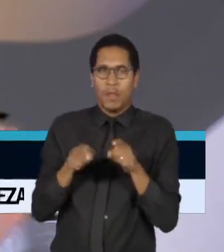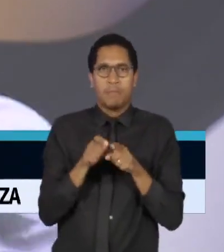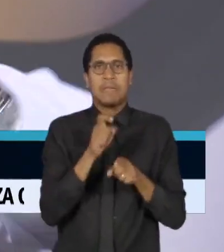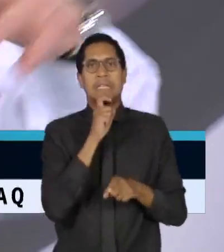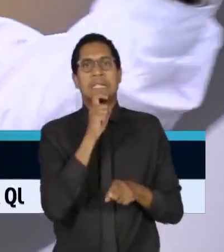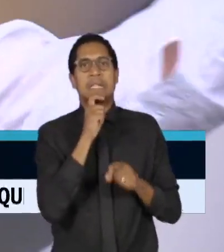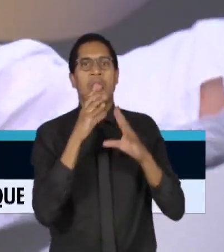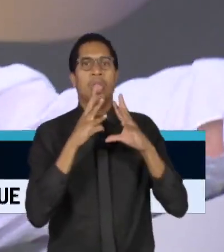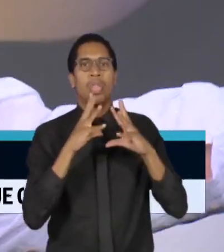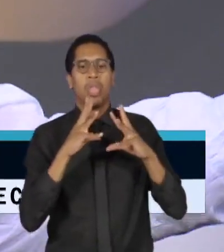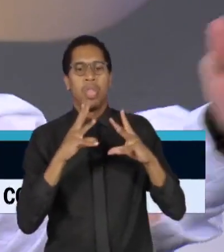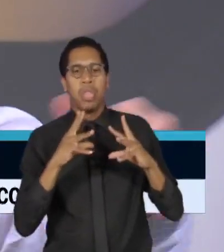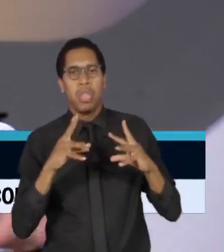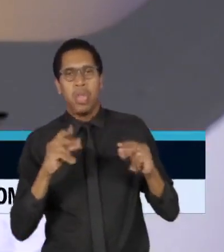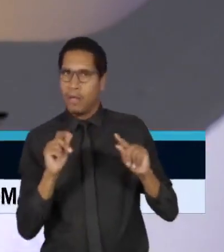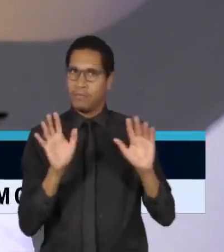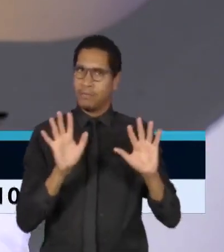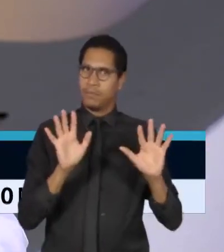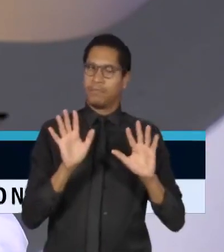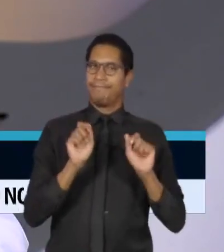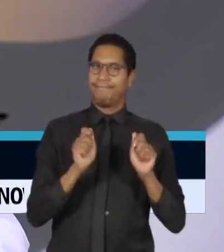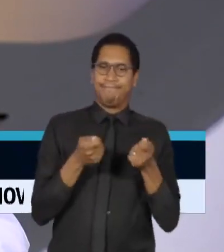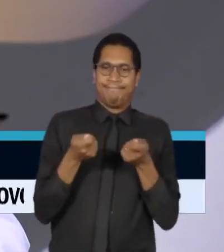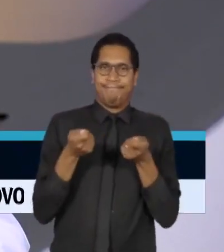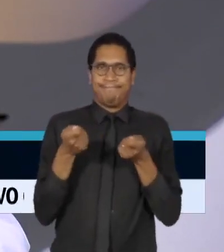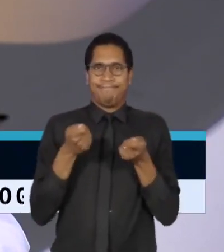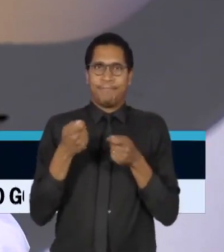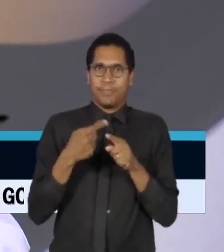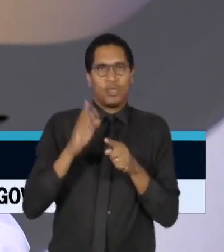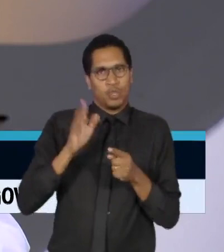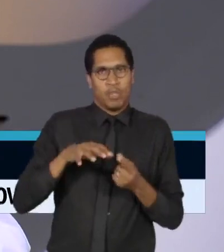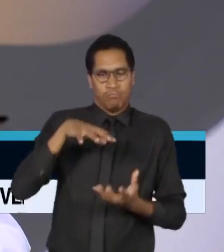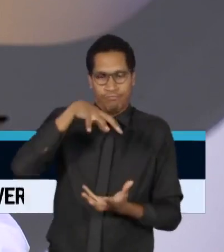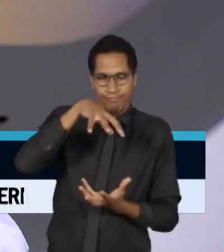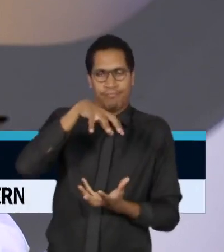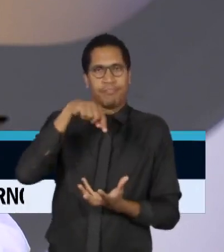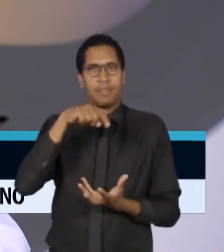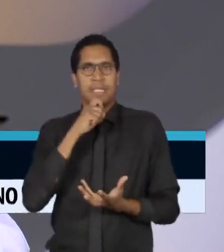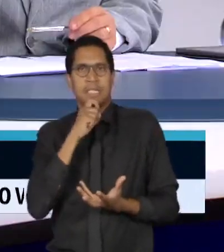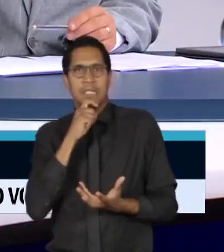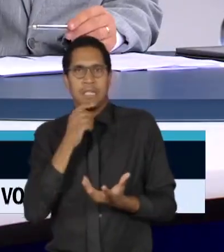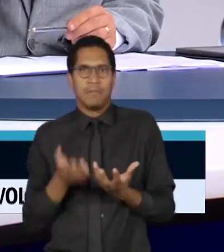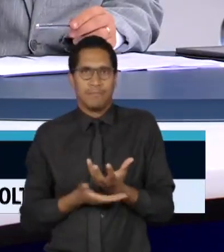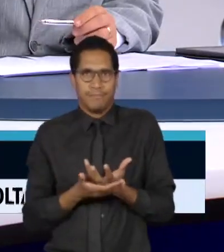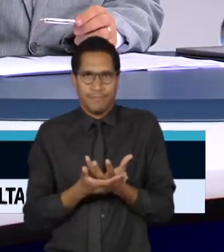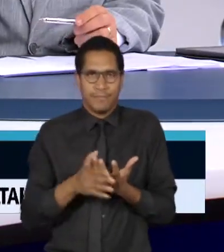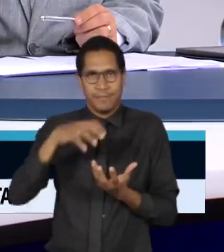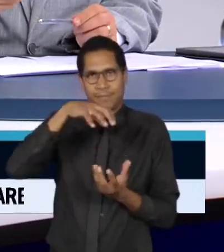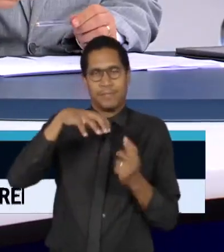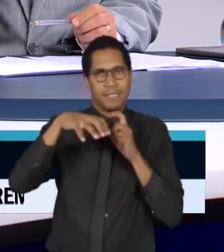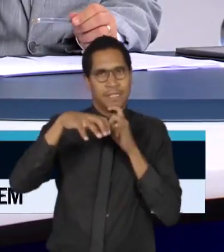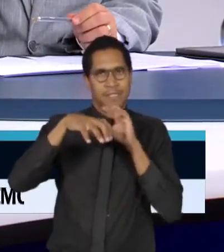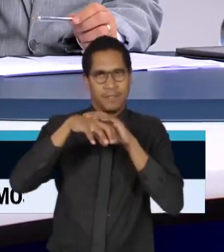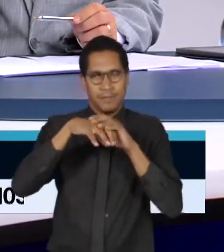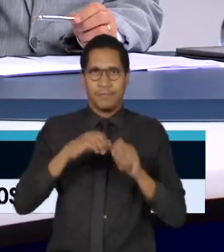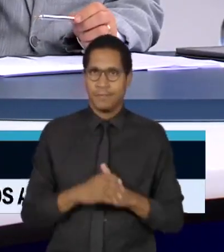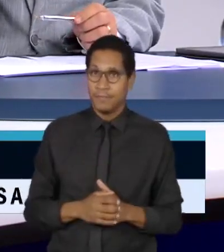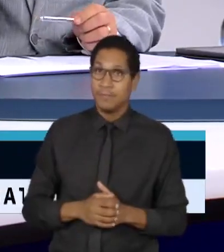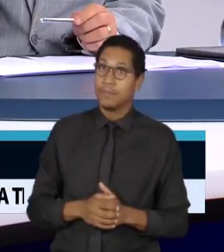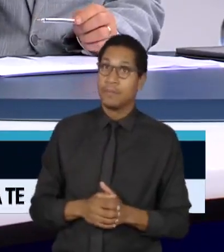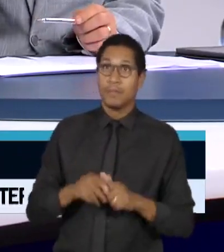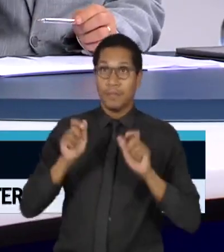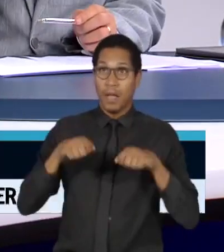do permafrost, dessa região toda gelada que nós temos no mundo. Quer dizer que é possível que um vírus adormecido,